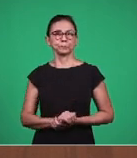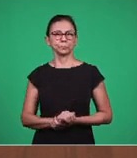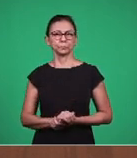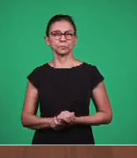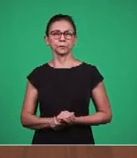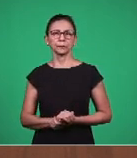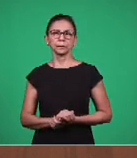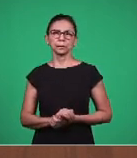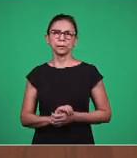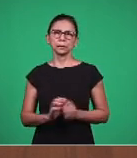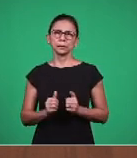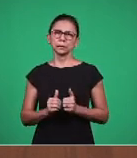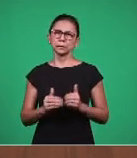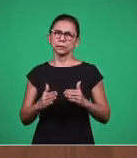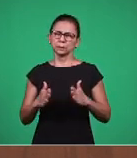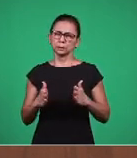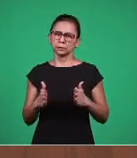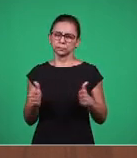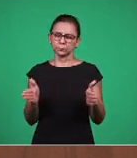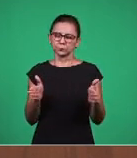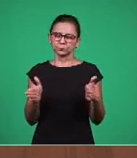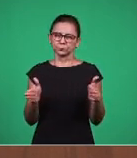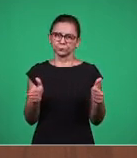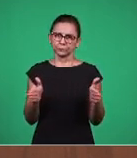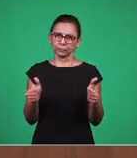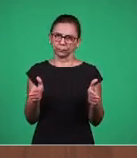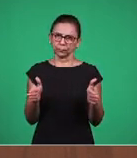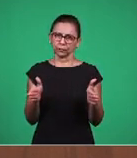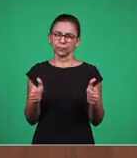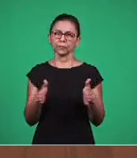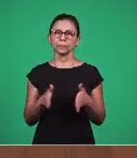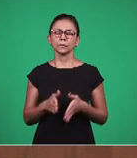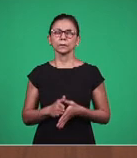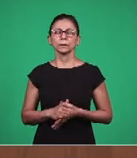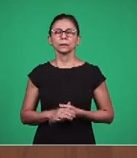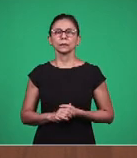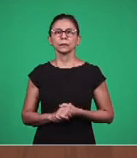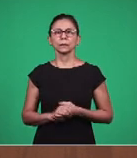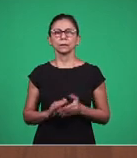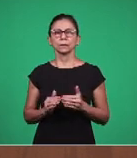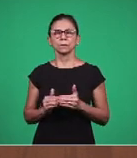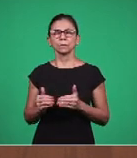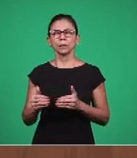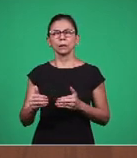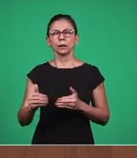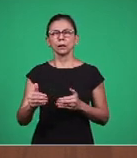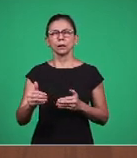início a um período que vai se estender até o dia